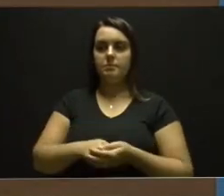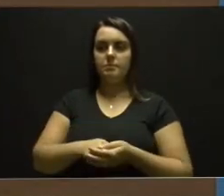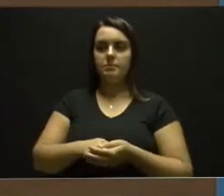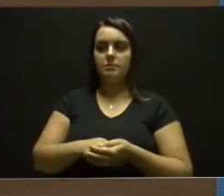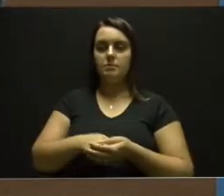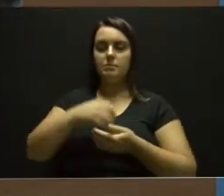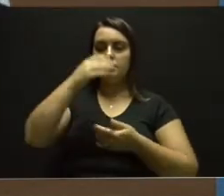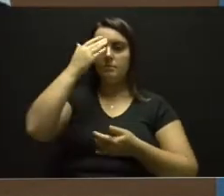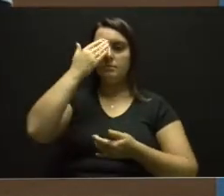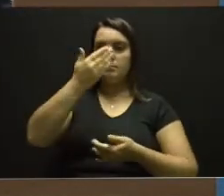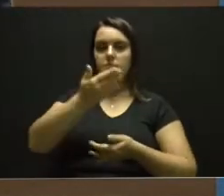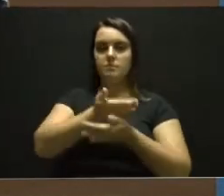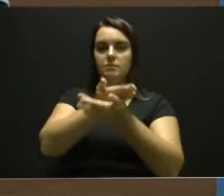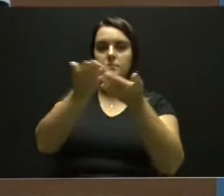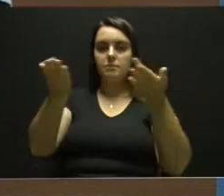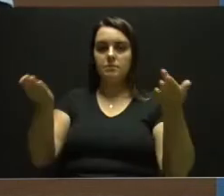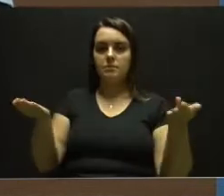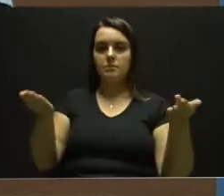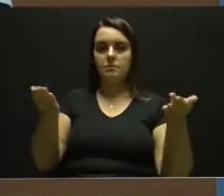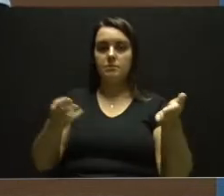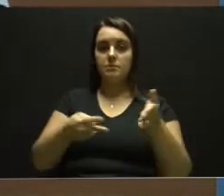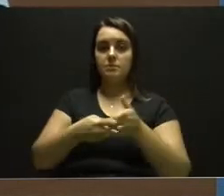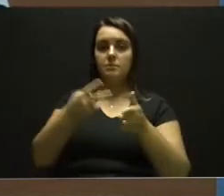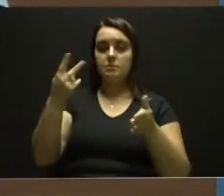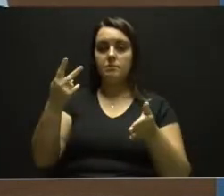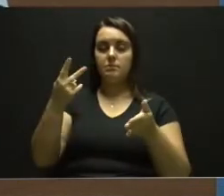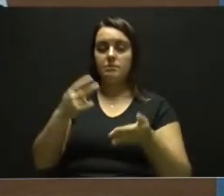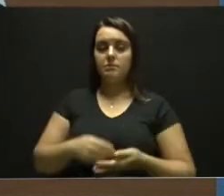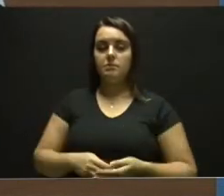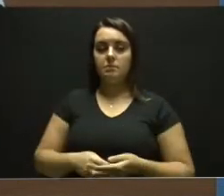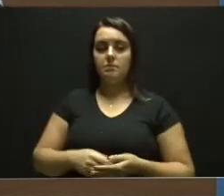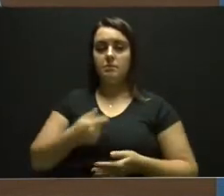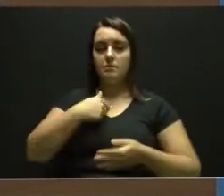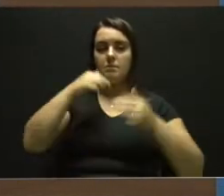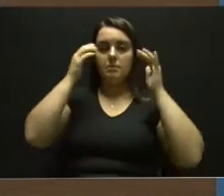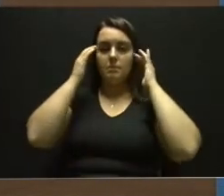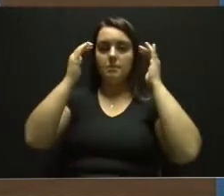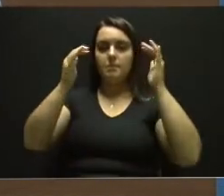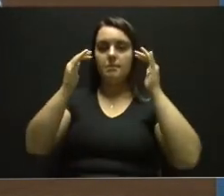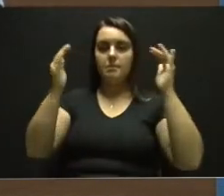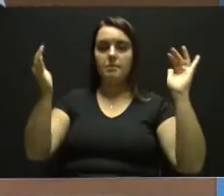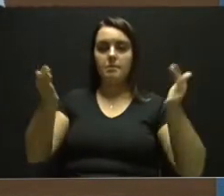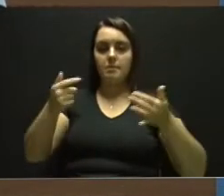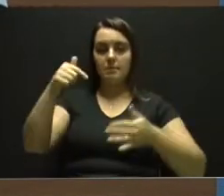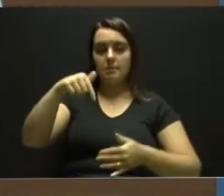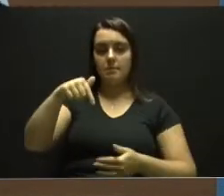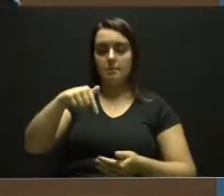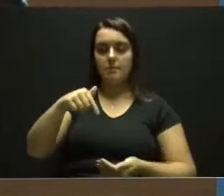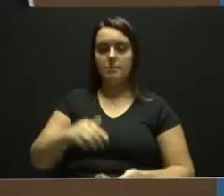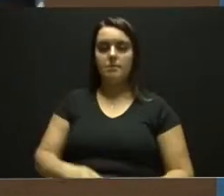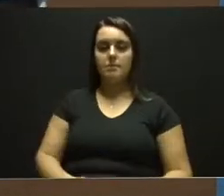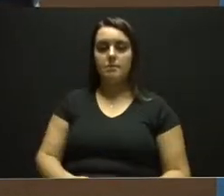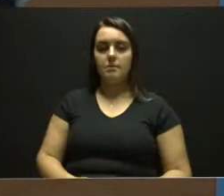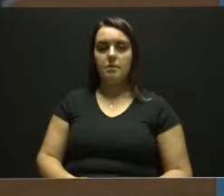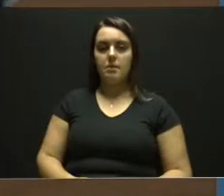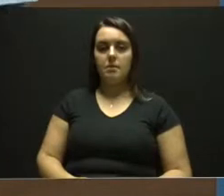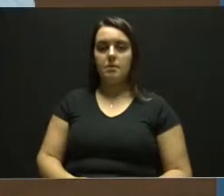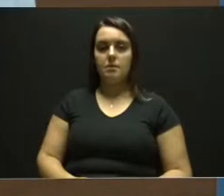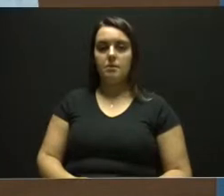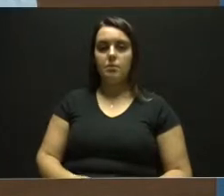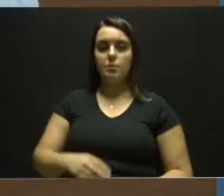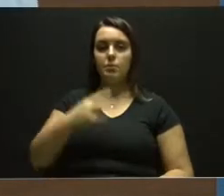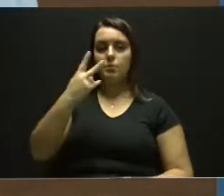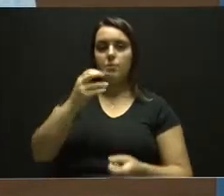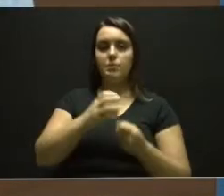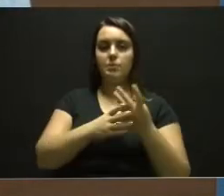sua casa pela segunda vez eu sou homenageado aqui e do avesso para